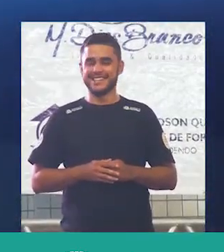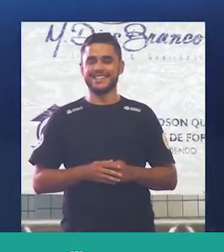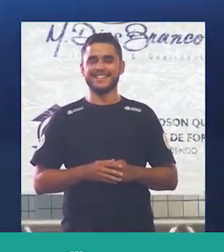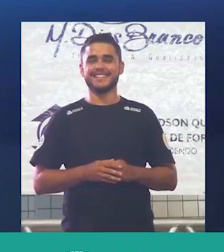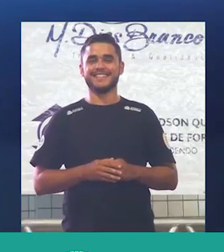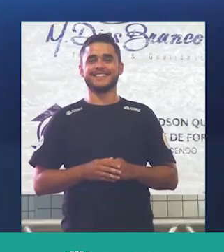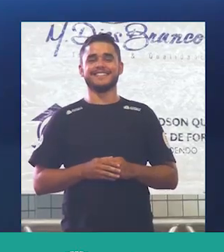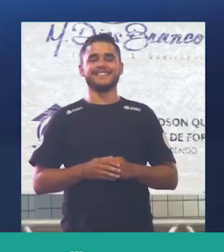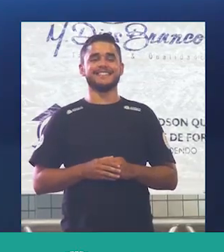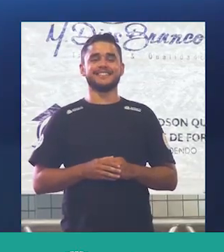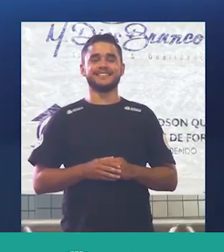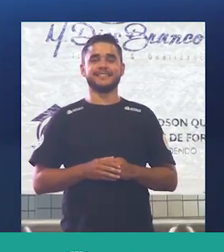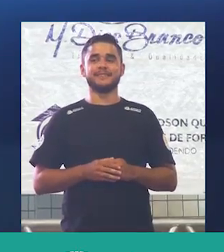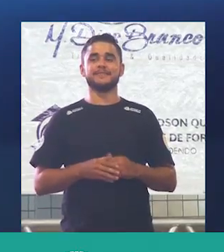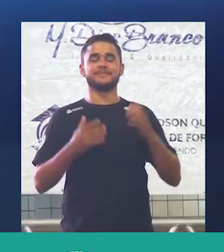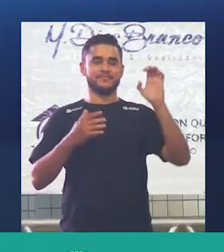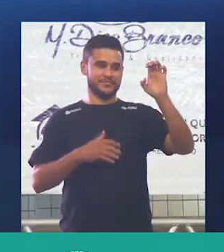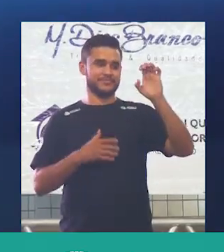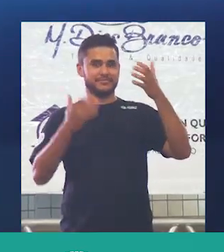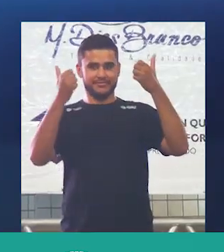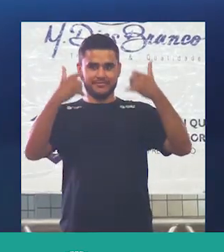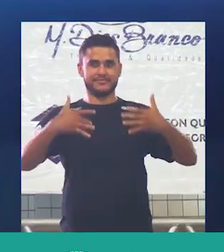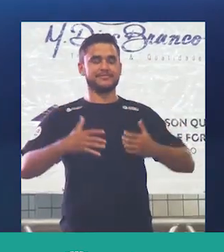aqui. Bora, letra E.